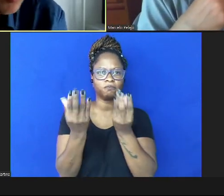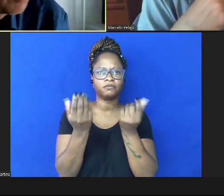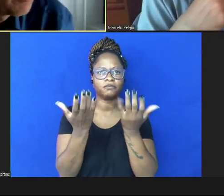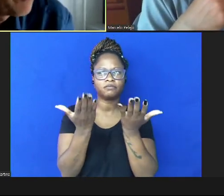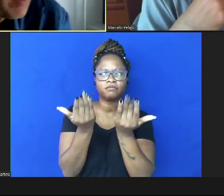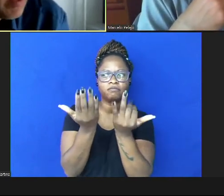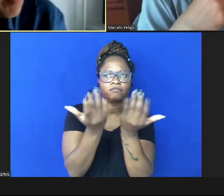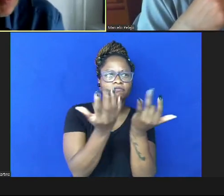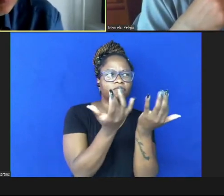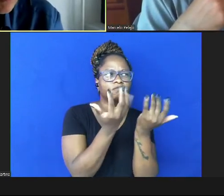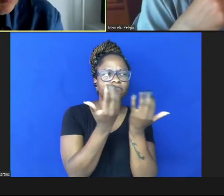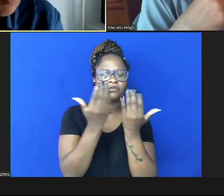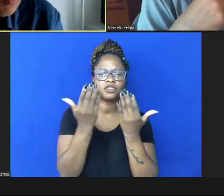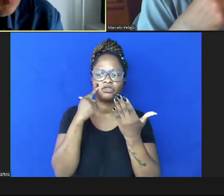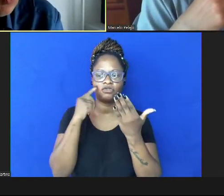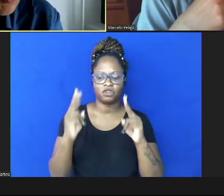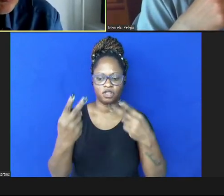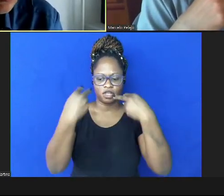ver